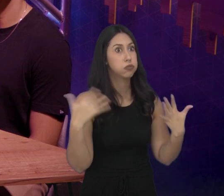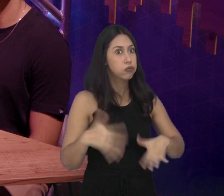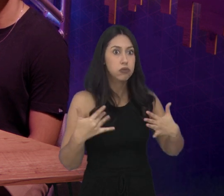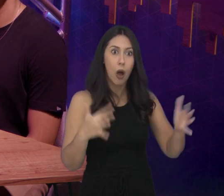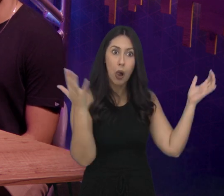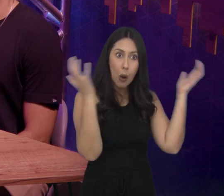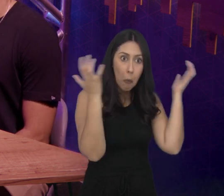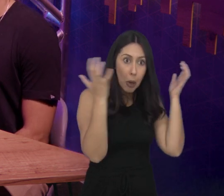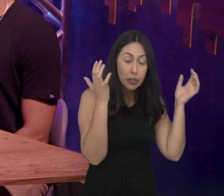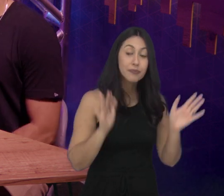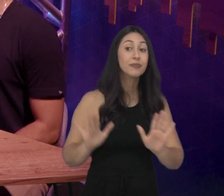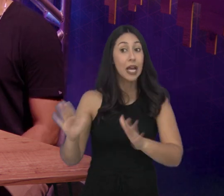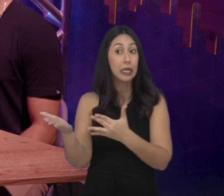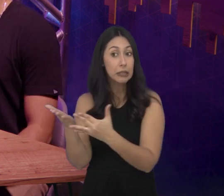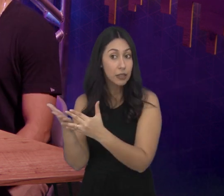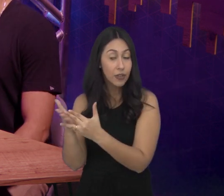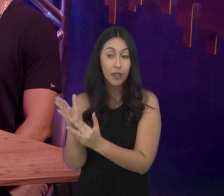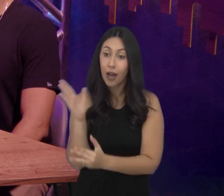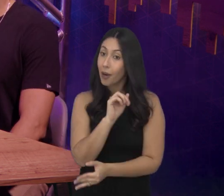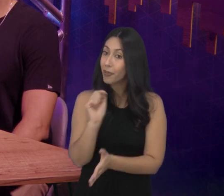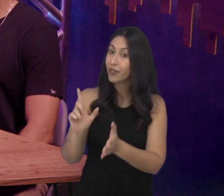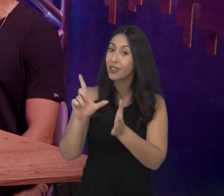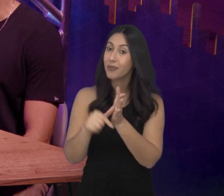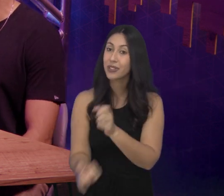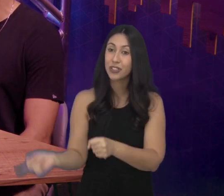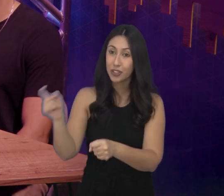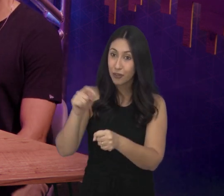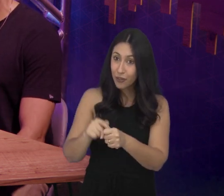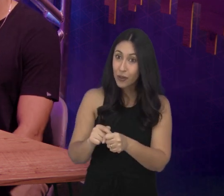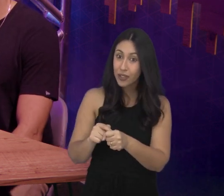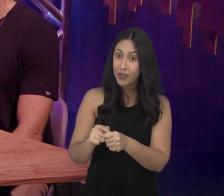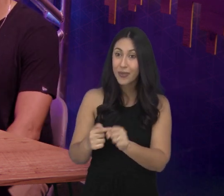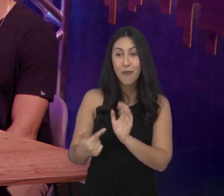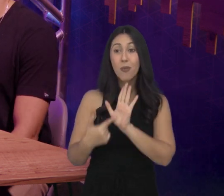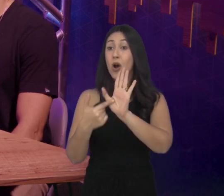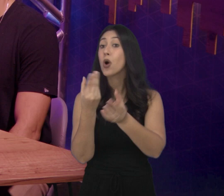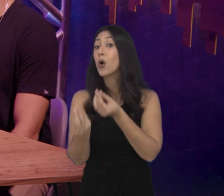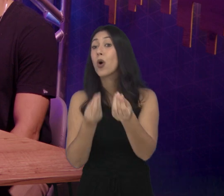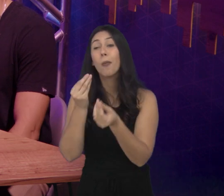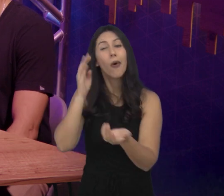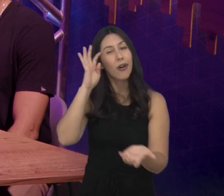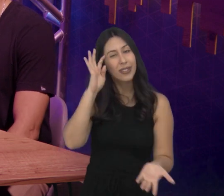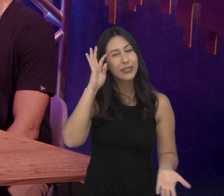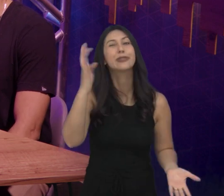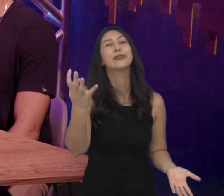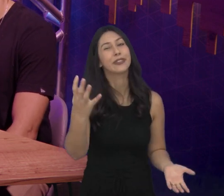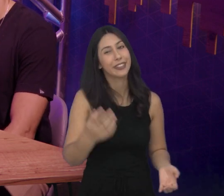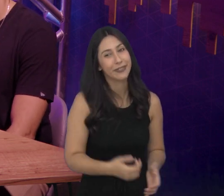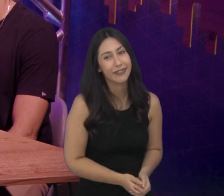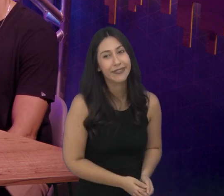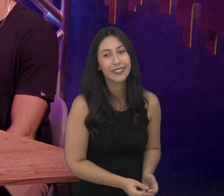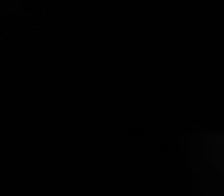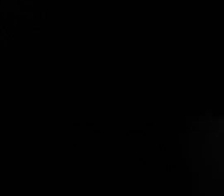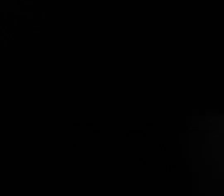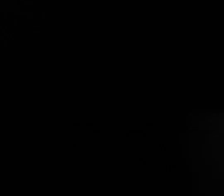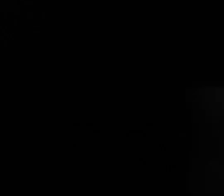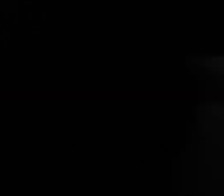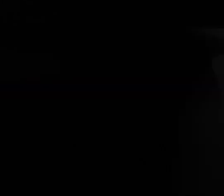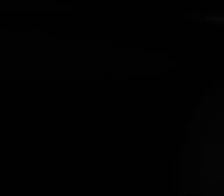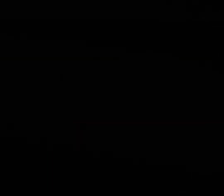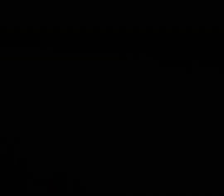né? Vamos para mais um intervalo e já volta para arrematar e te dar uma solução aí para a crise dos 30.